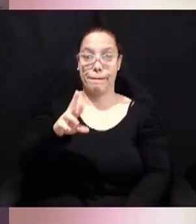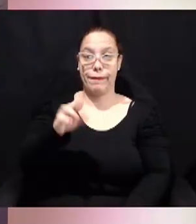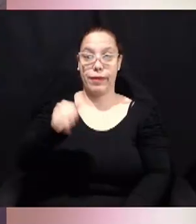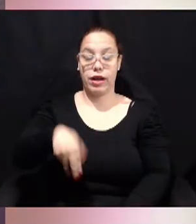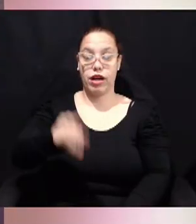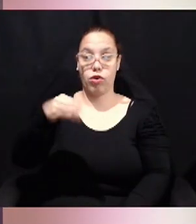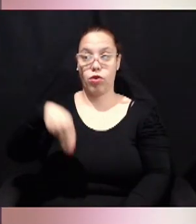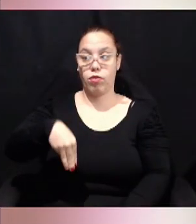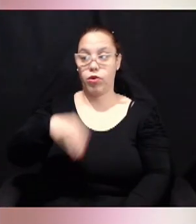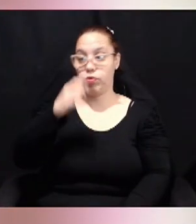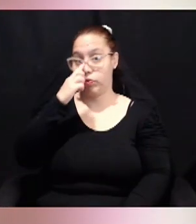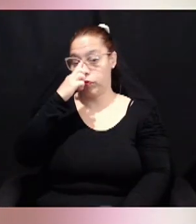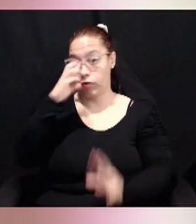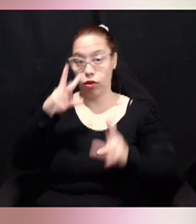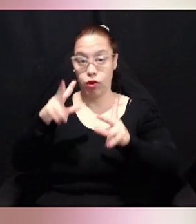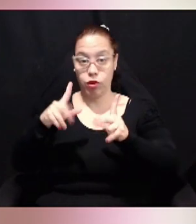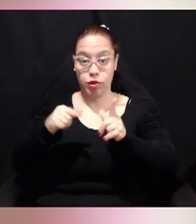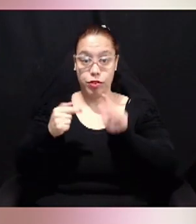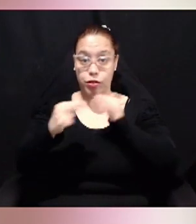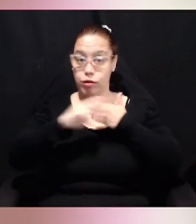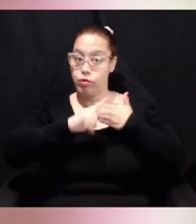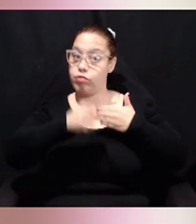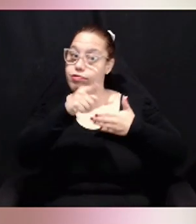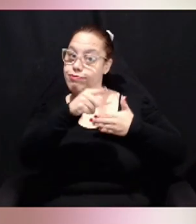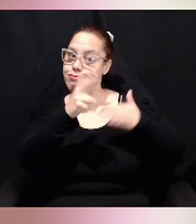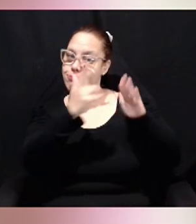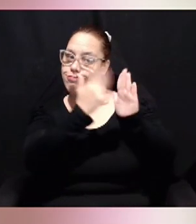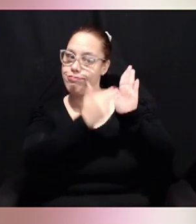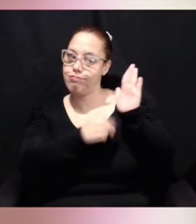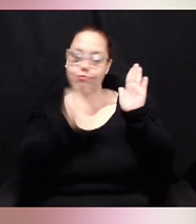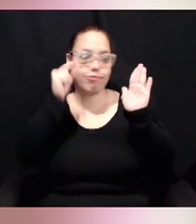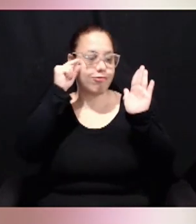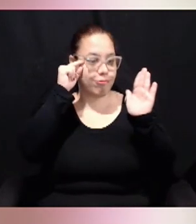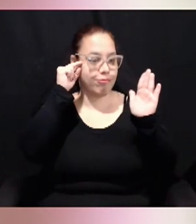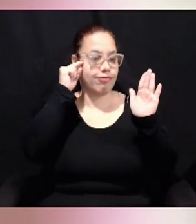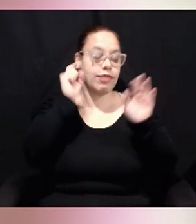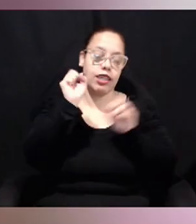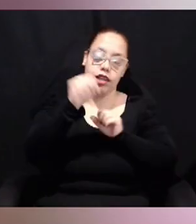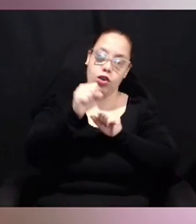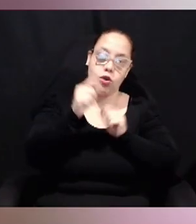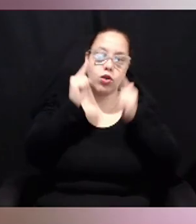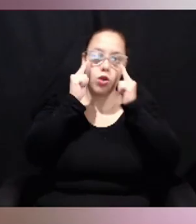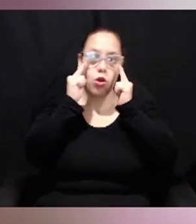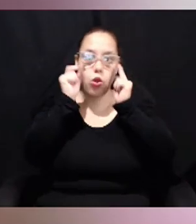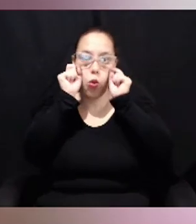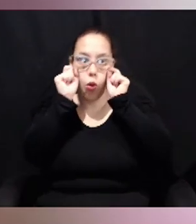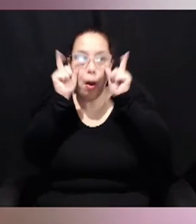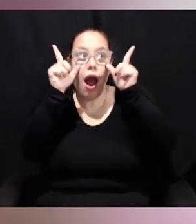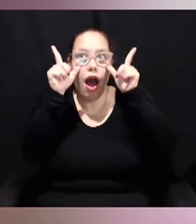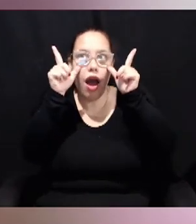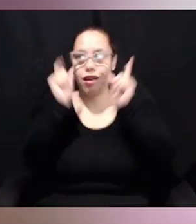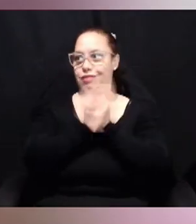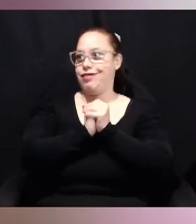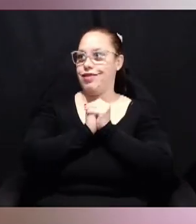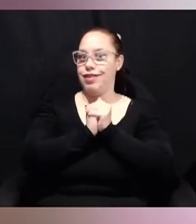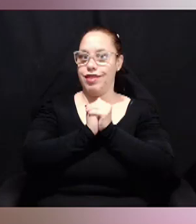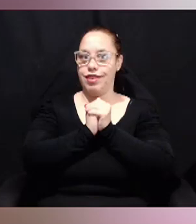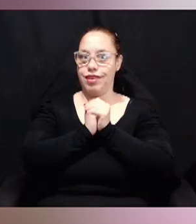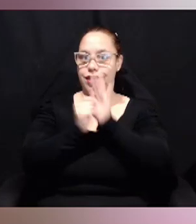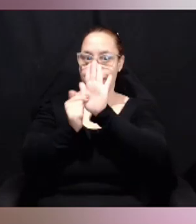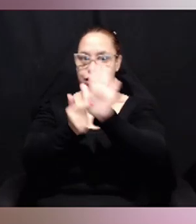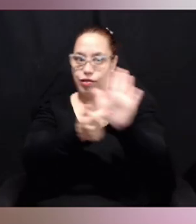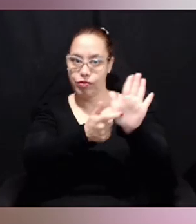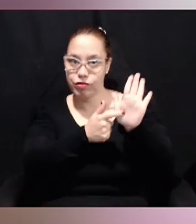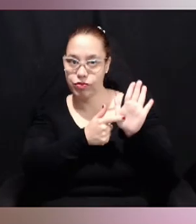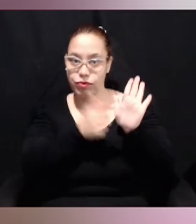toda a minha geração foi impactada por esses desenhos japoneses e tal. Então a gente tem esse negócio do olho grande, uma coisa meio caricaturizada, desenhos e